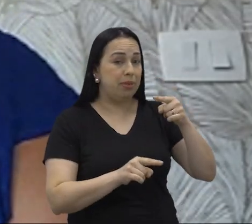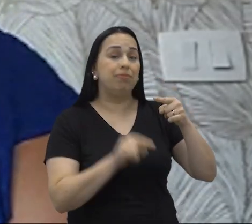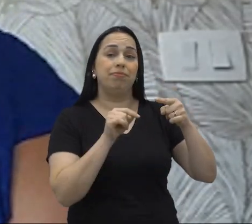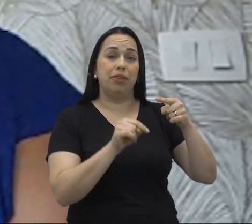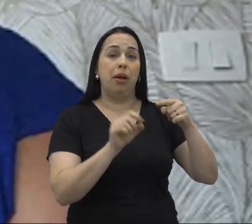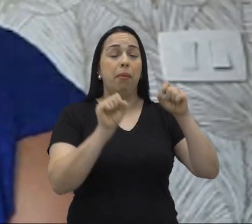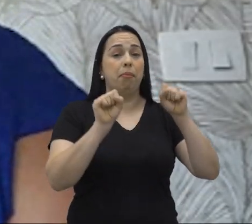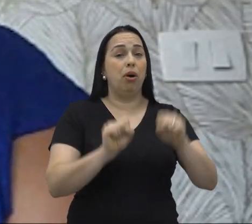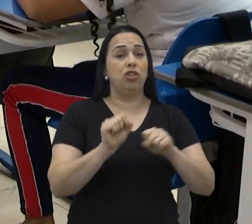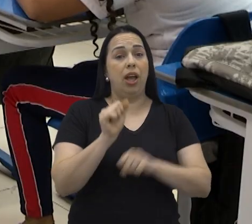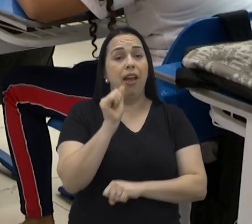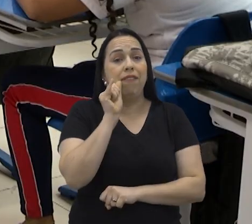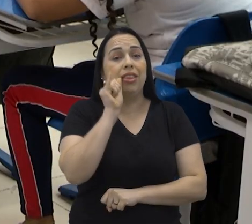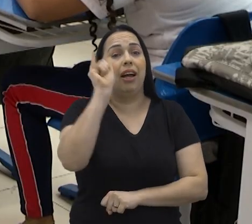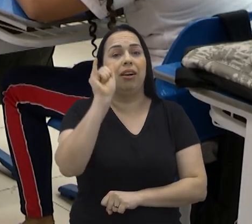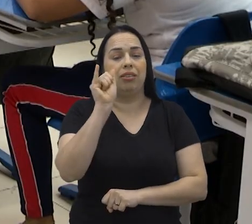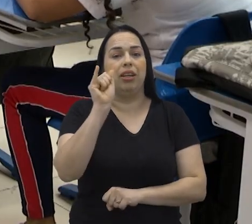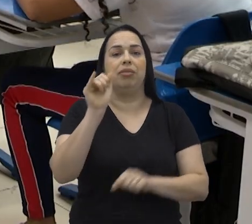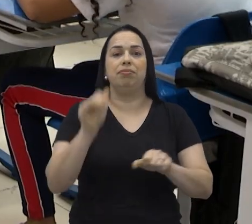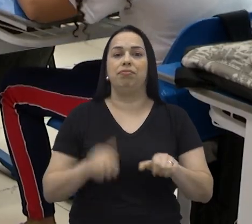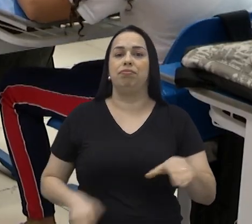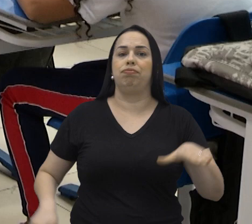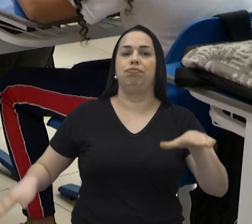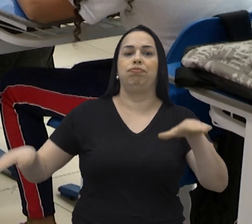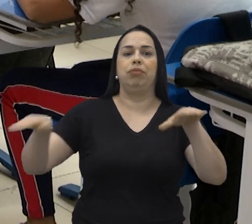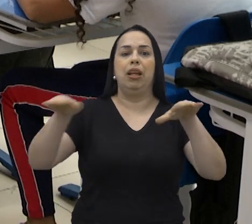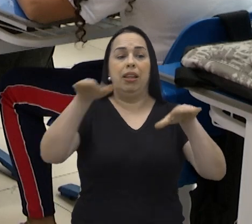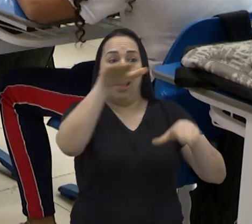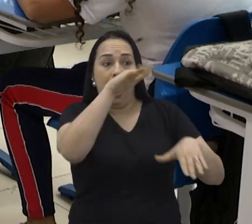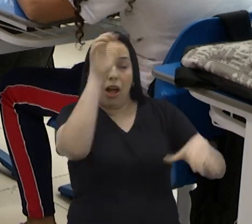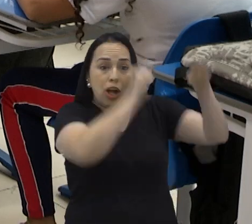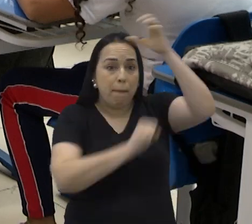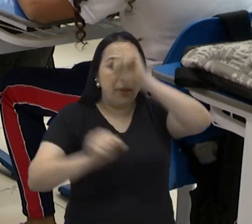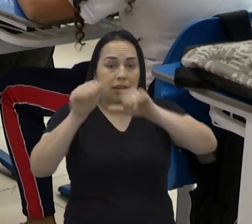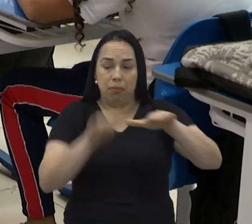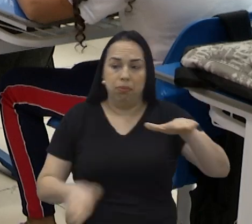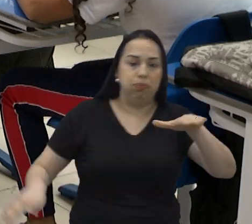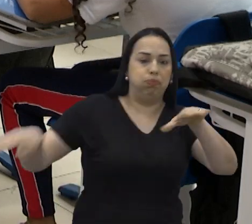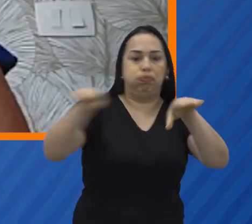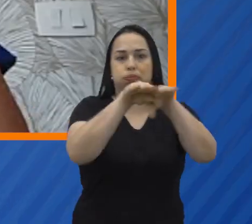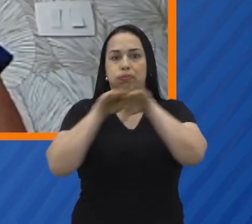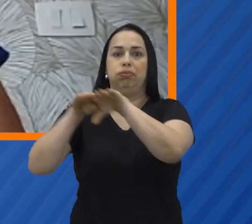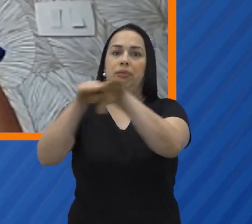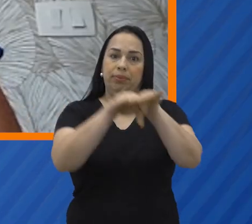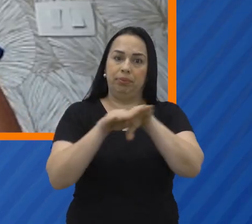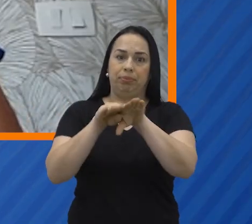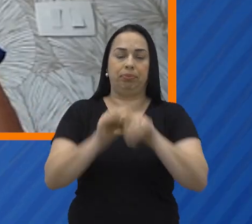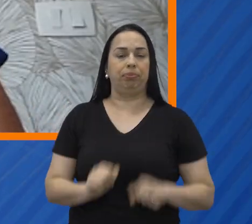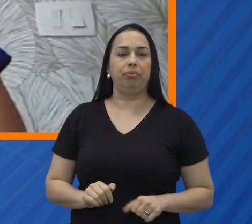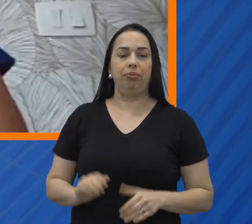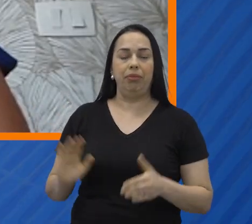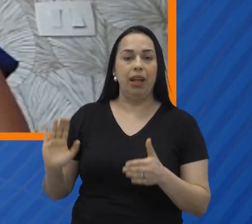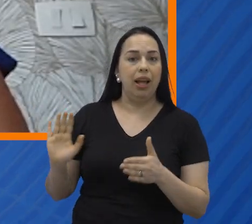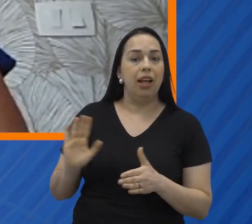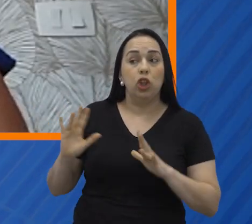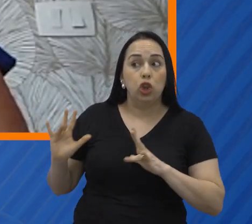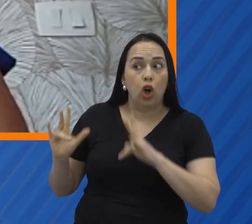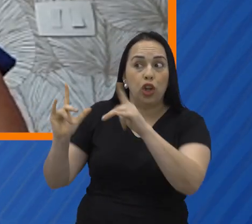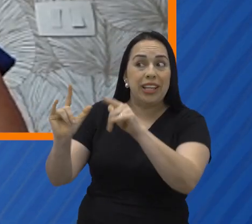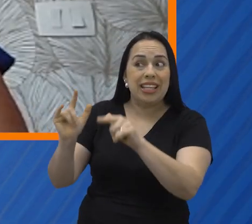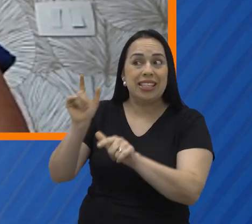o uso do celular pode evitar uma desigualdade de aprendizagem na sala de aula. Nem todas as crianças têm